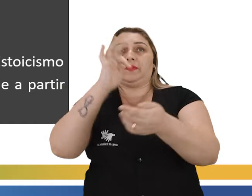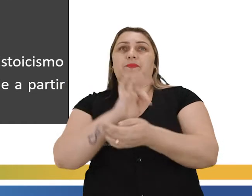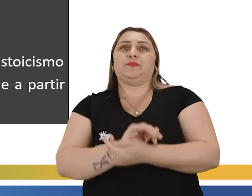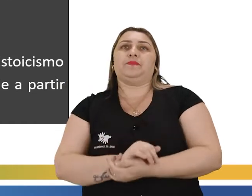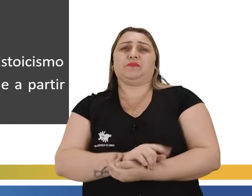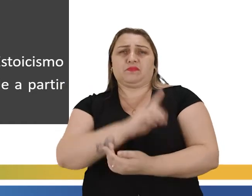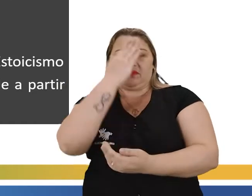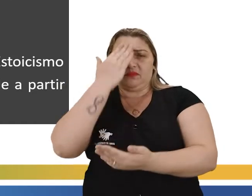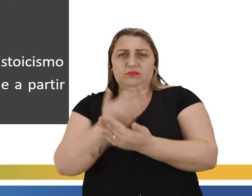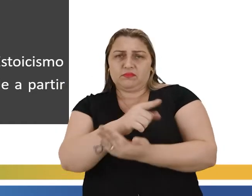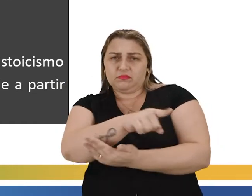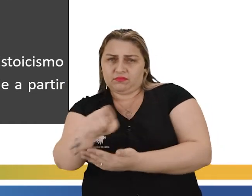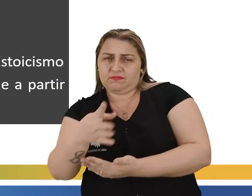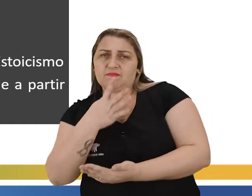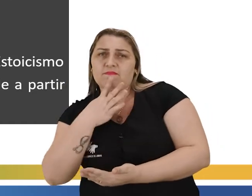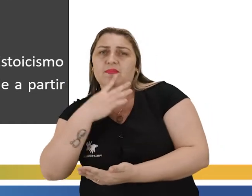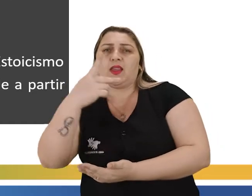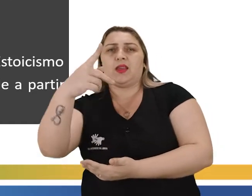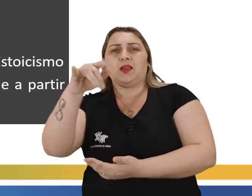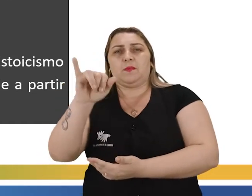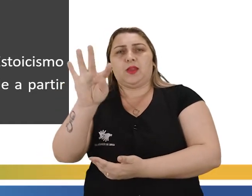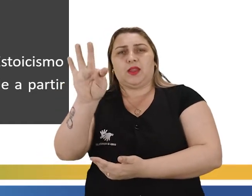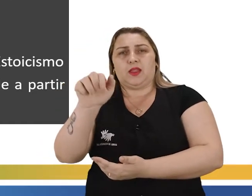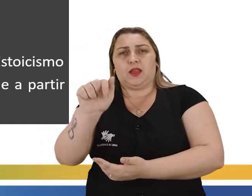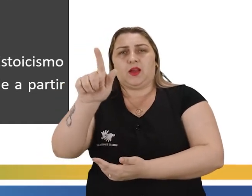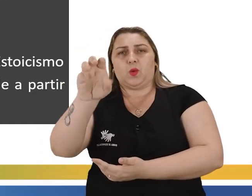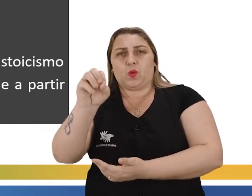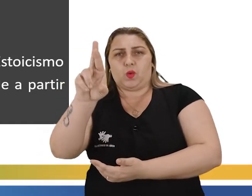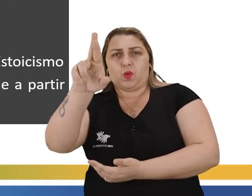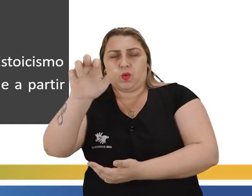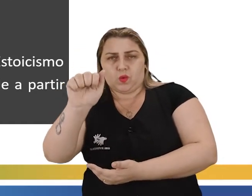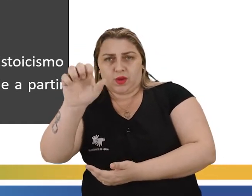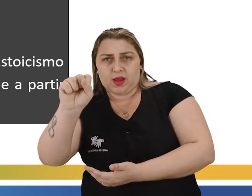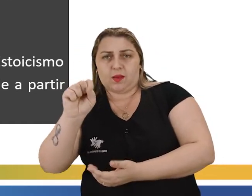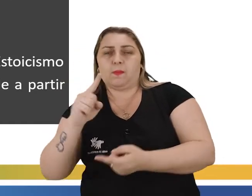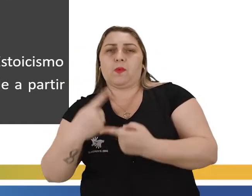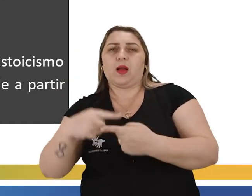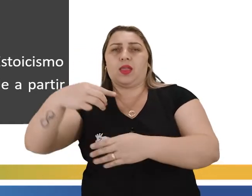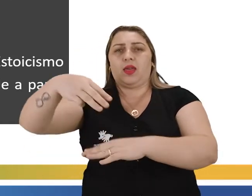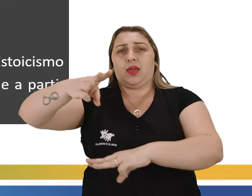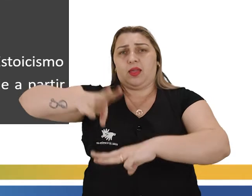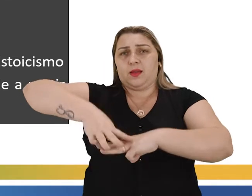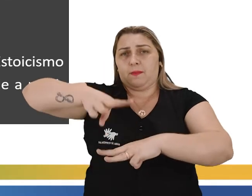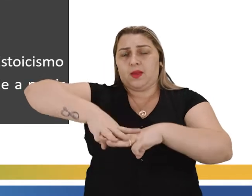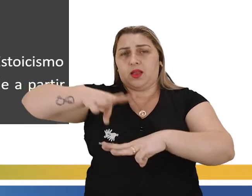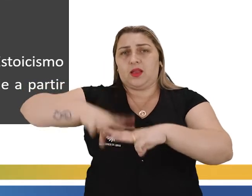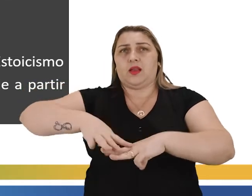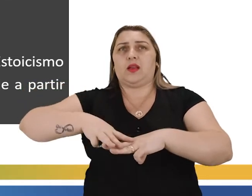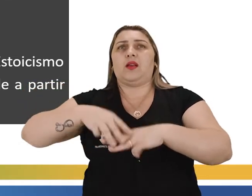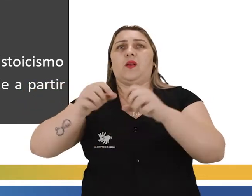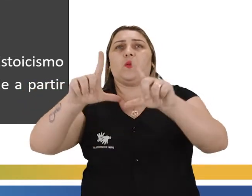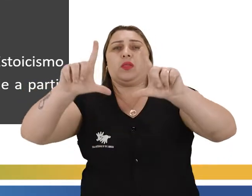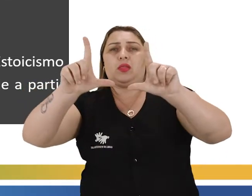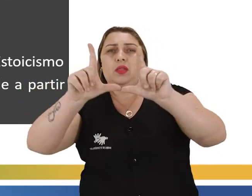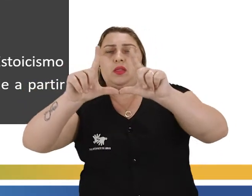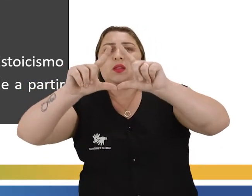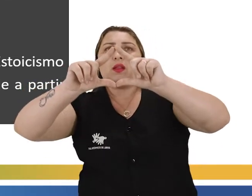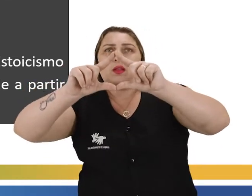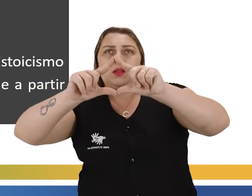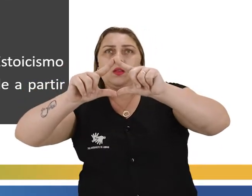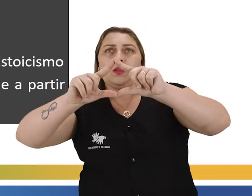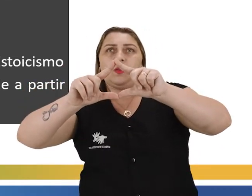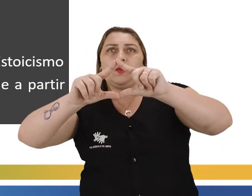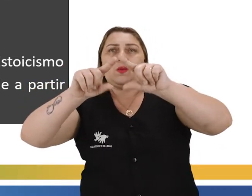eu acredito que vocês conheçam muito bem Pitágoras, por conta do teorema de Pitágoras, né, que ele vai falar que em qualquer triângulo retângulo,